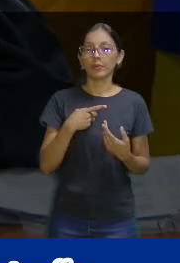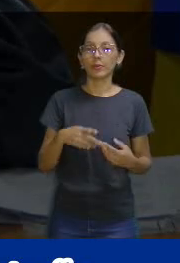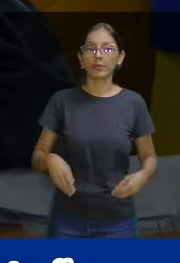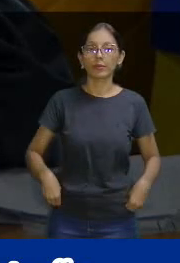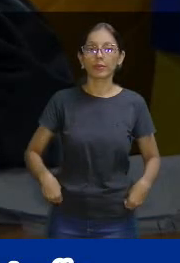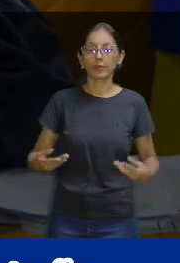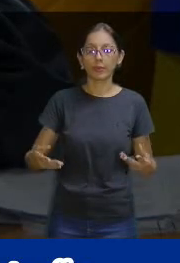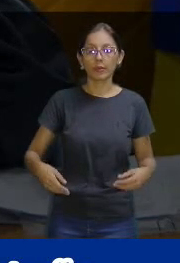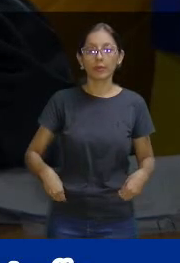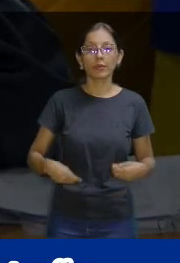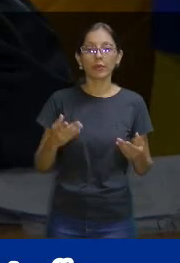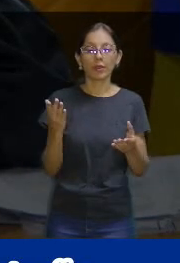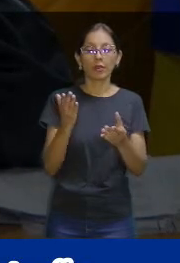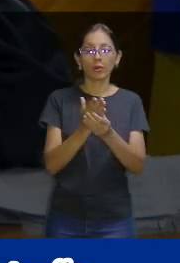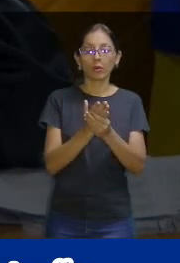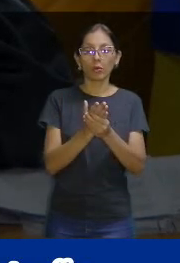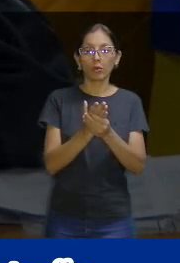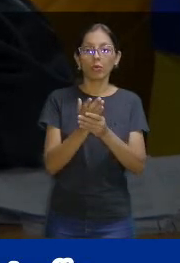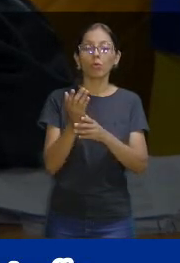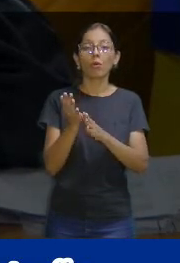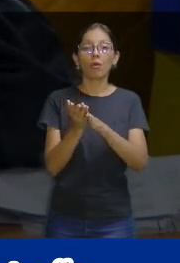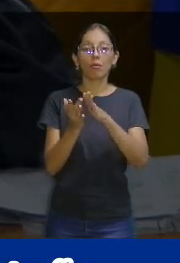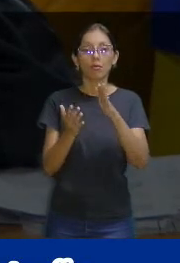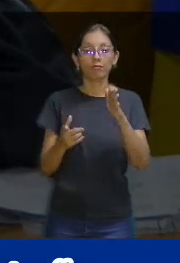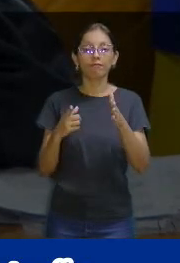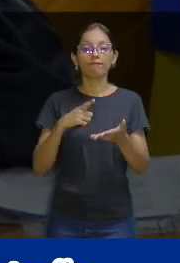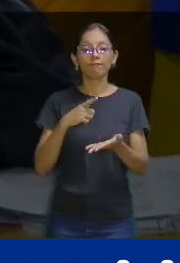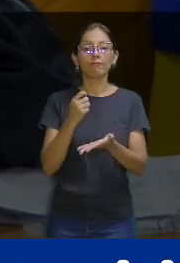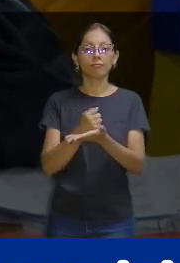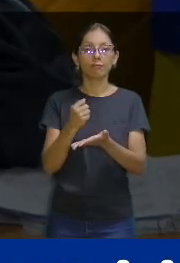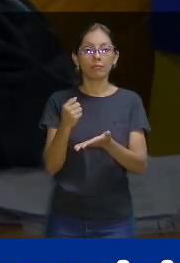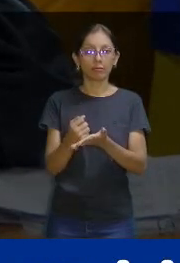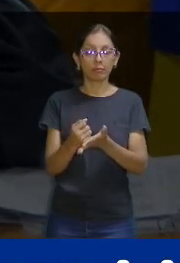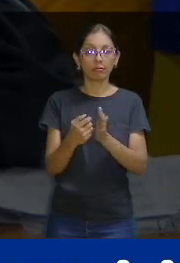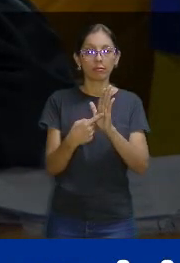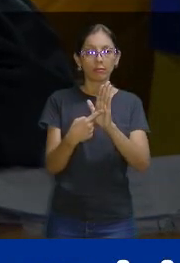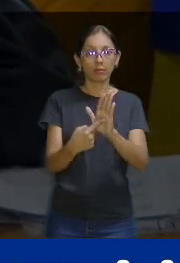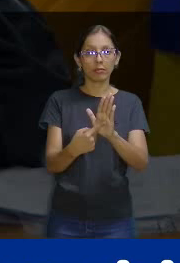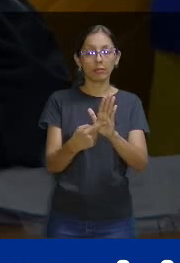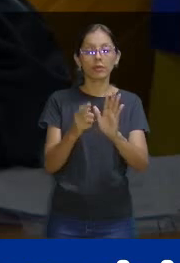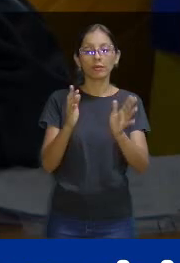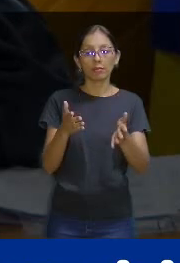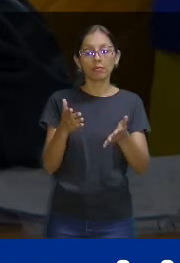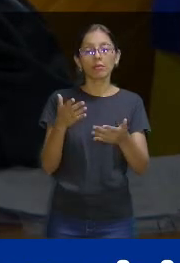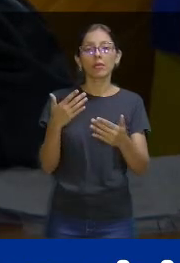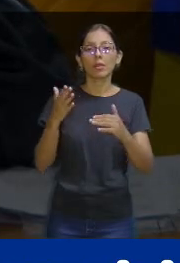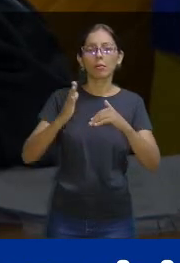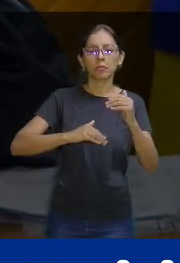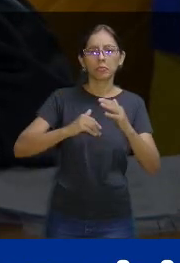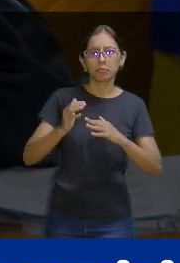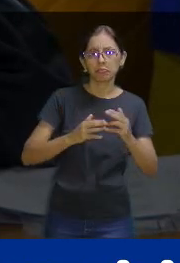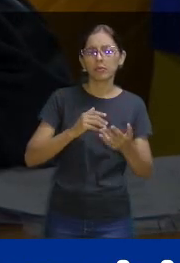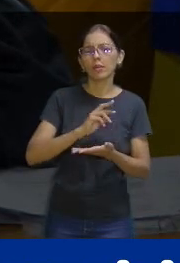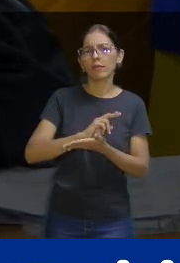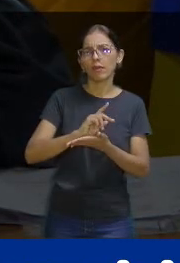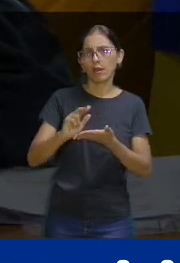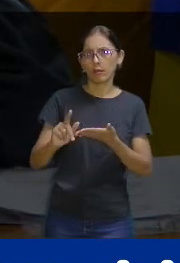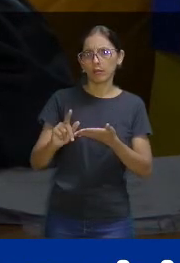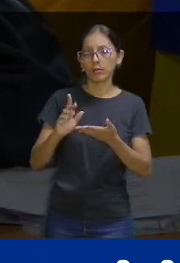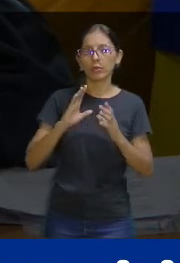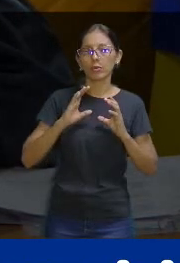dos autos, foram apresentados contratos para a contratação de diversos profissionais, incluindo coordenadores de